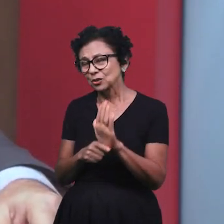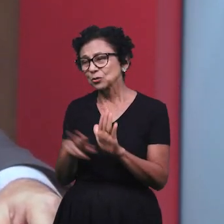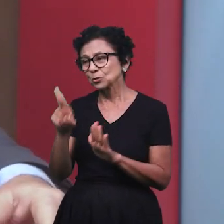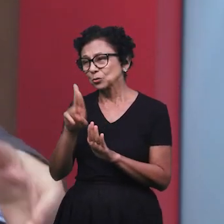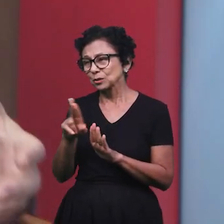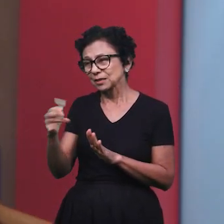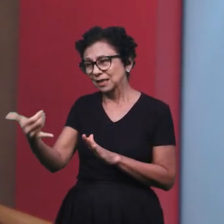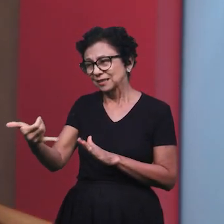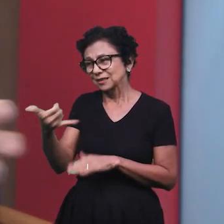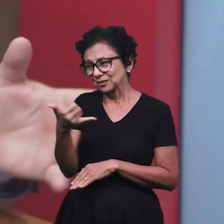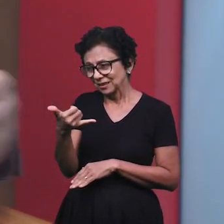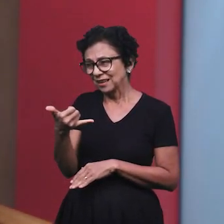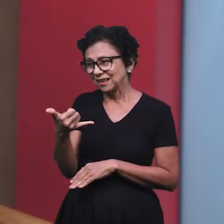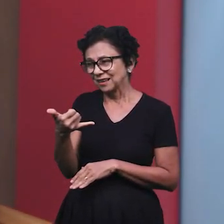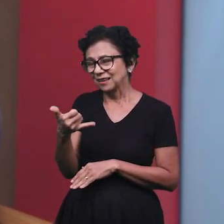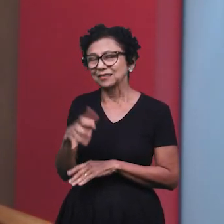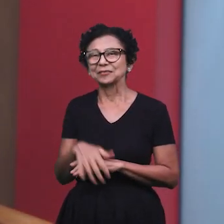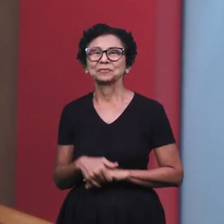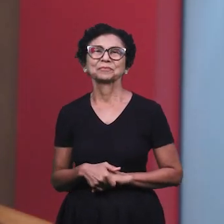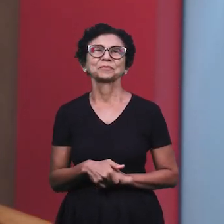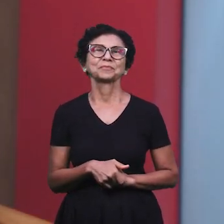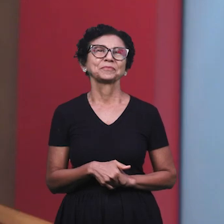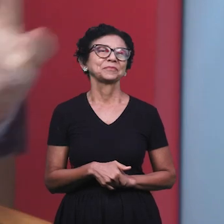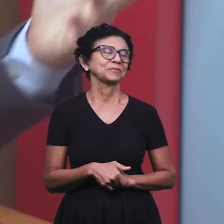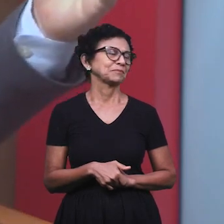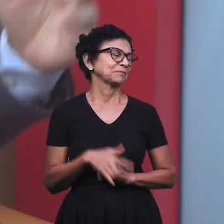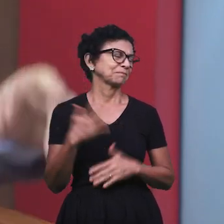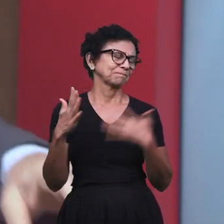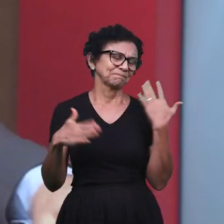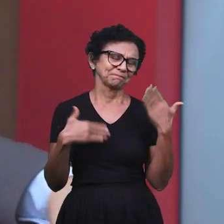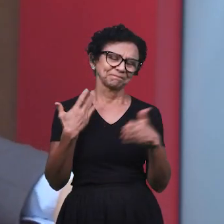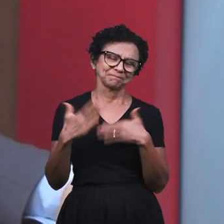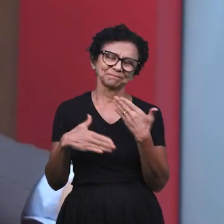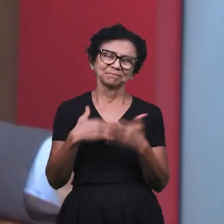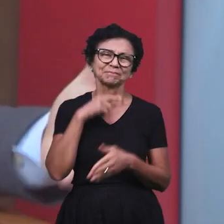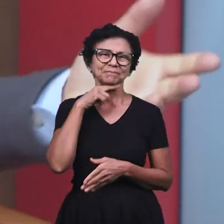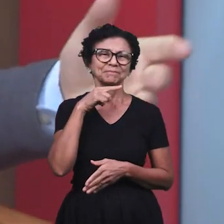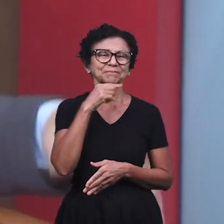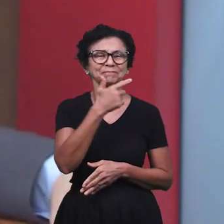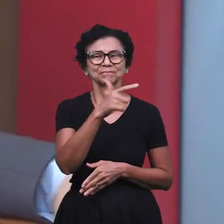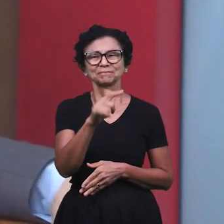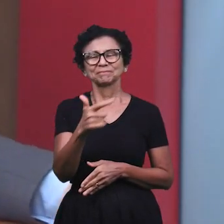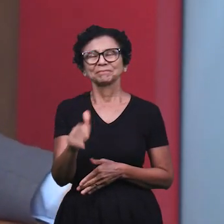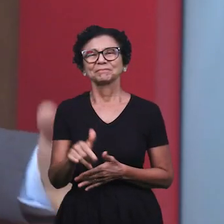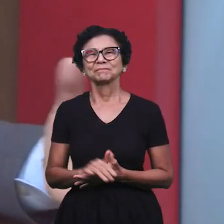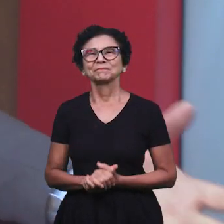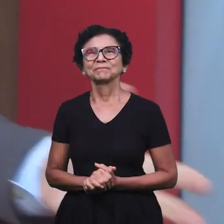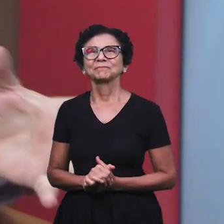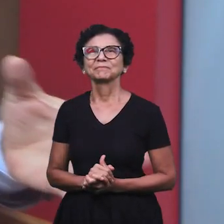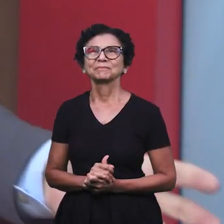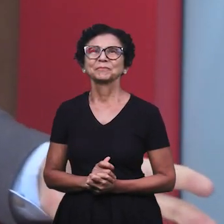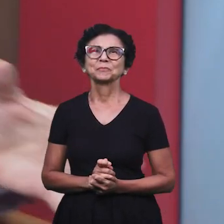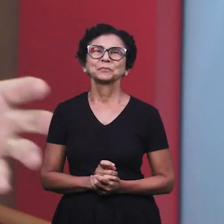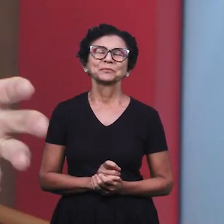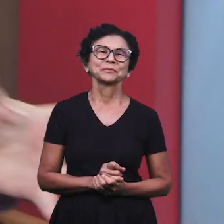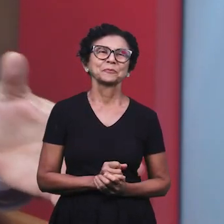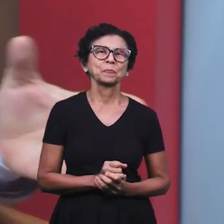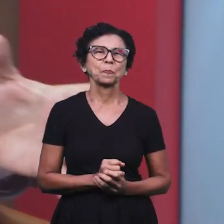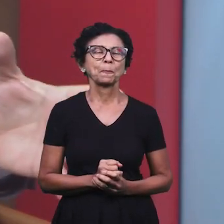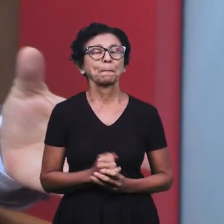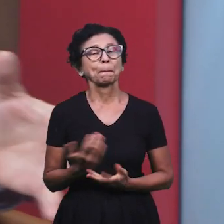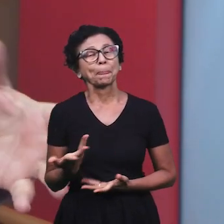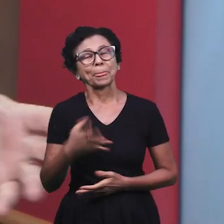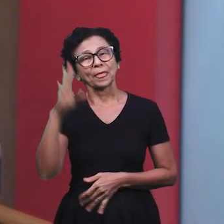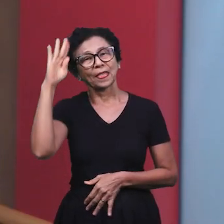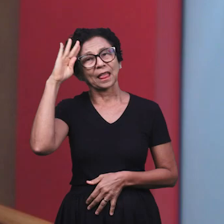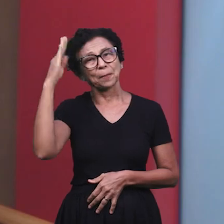dispositivo eletrônico, certamente vai gerar uma alegria imensa, não tenho dúvida disso. Então eu acho que as duas aí, talvez,